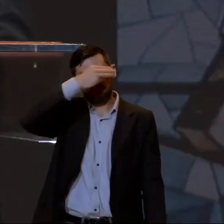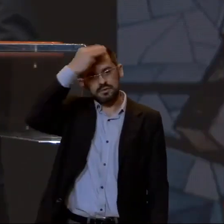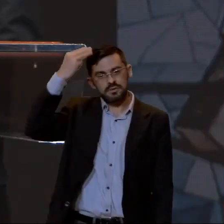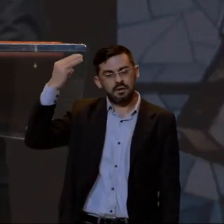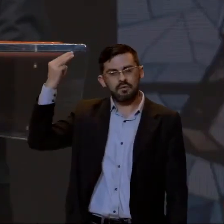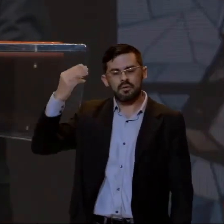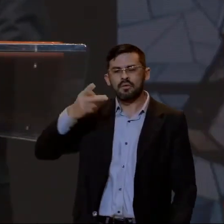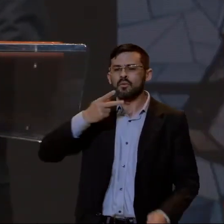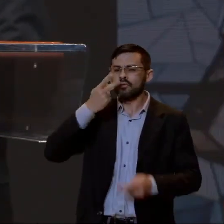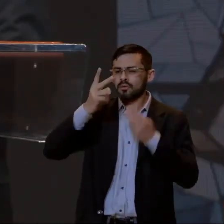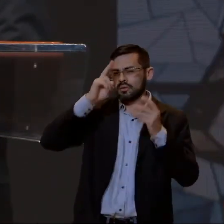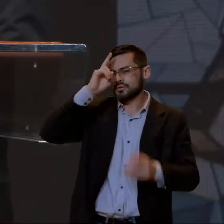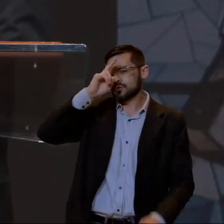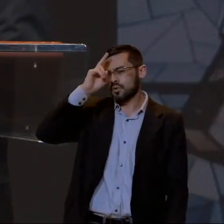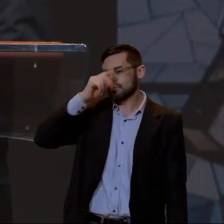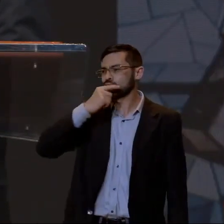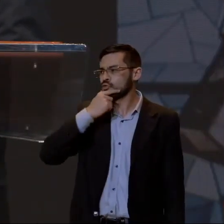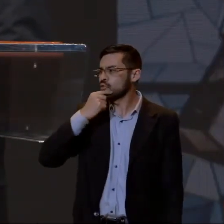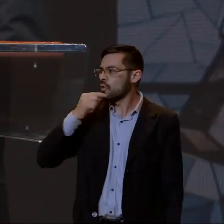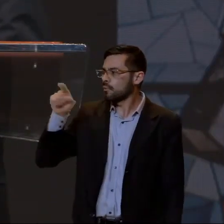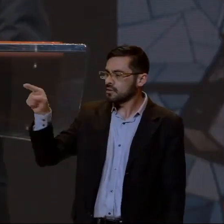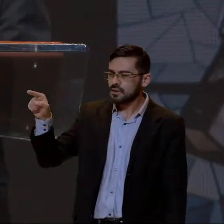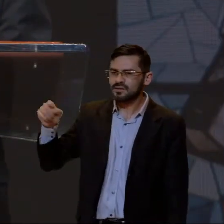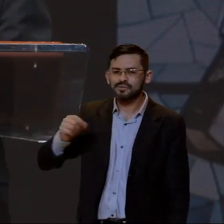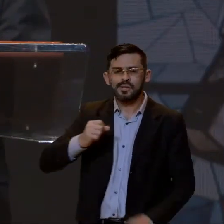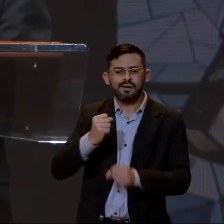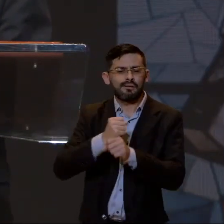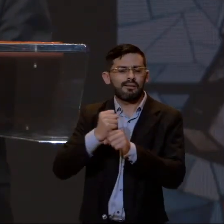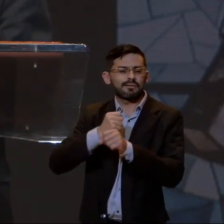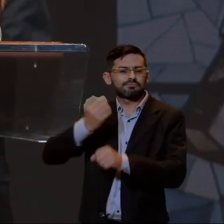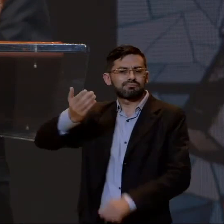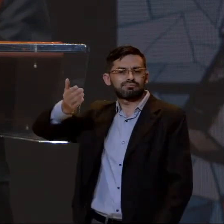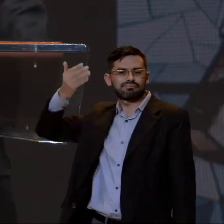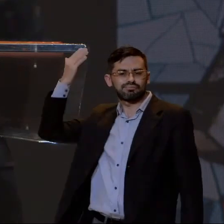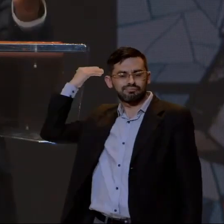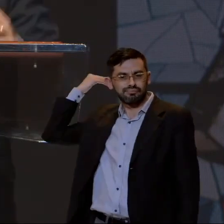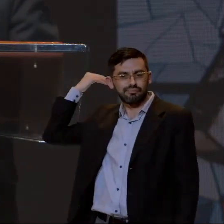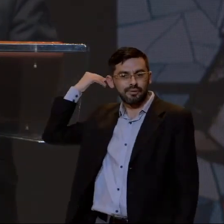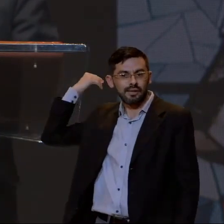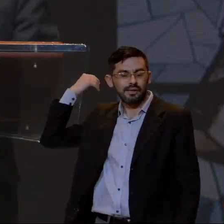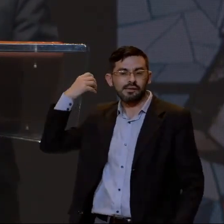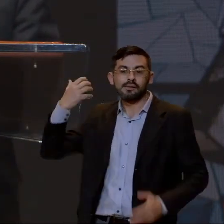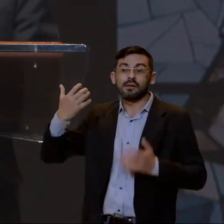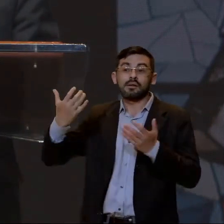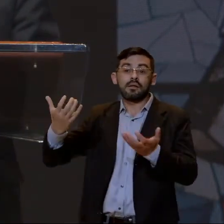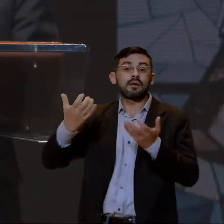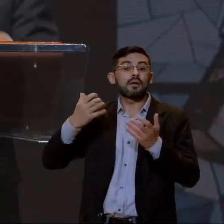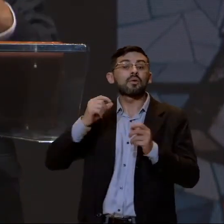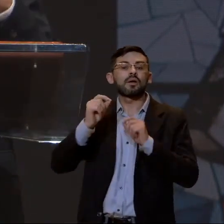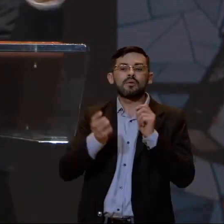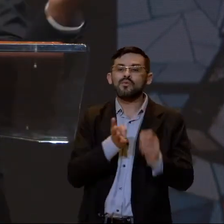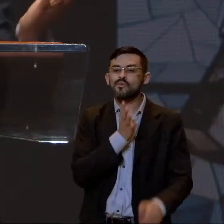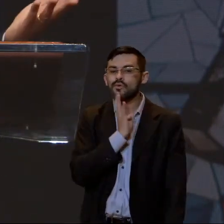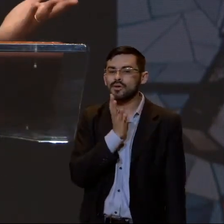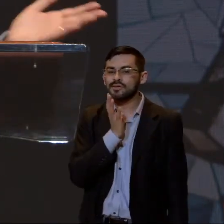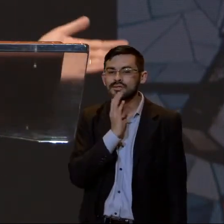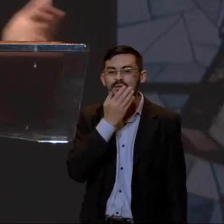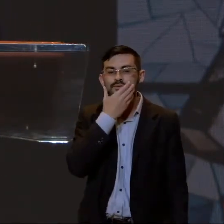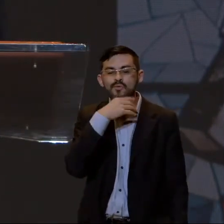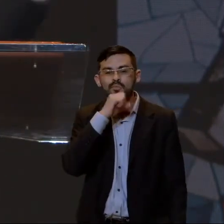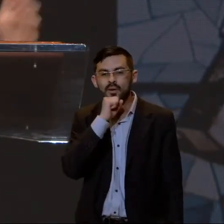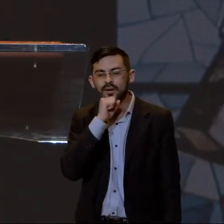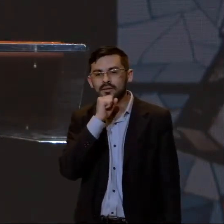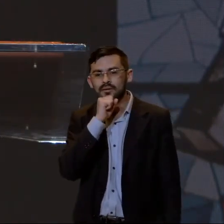do Arquimedes. Há muitos anos atrás, quando ele queria ver o seu pai, ele não sabia do seu